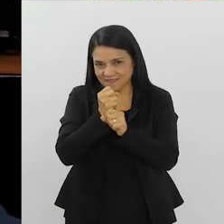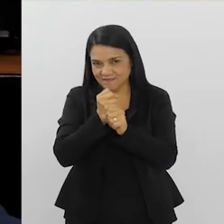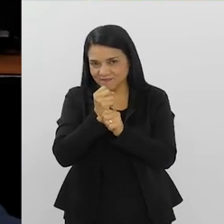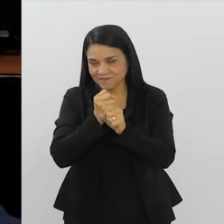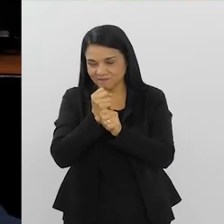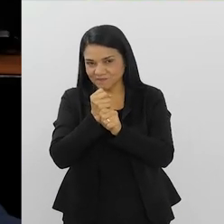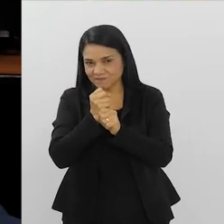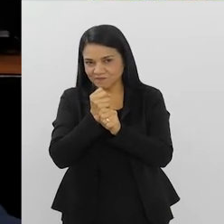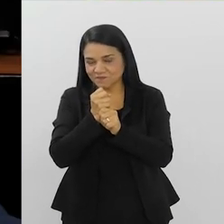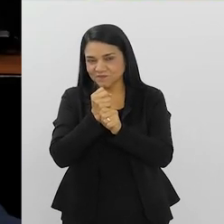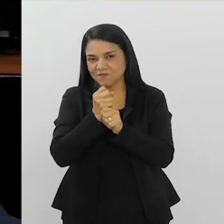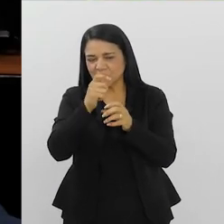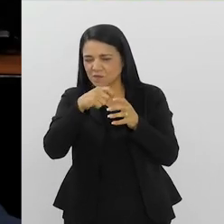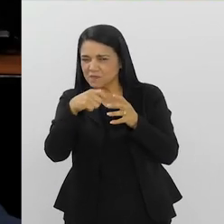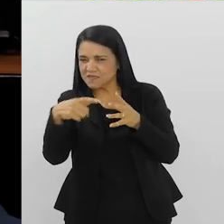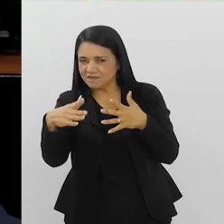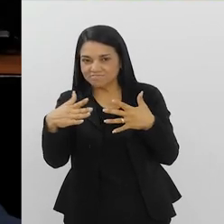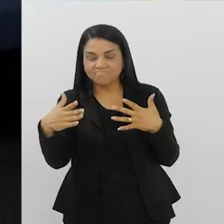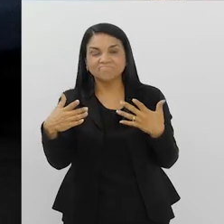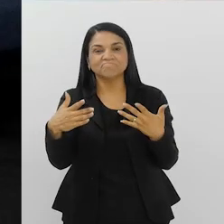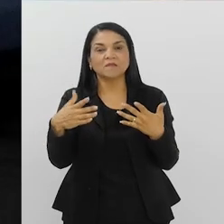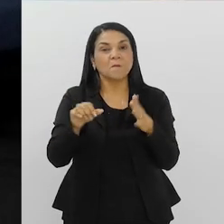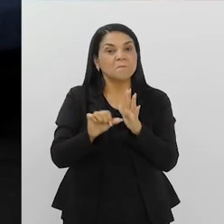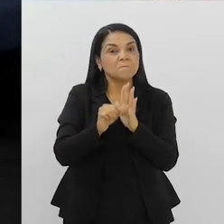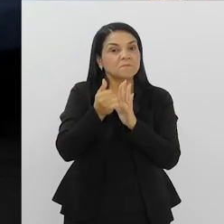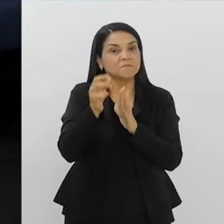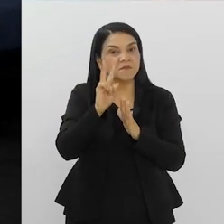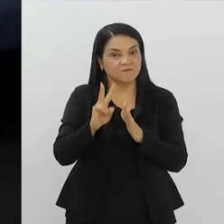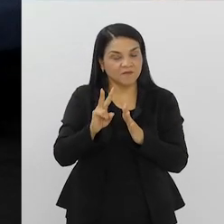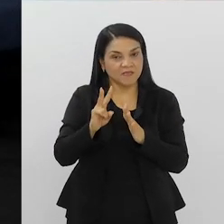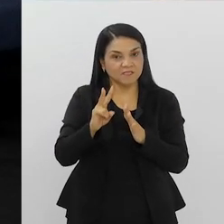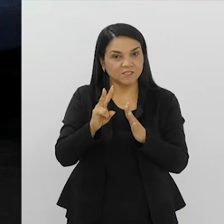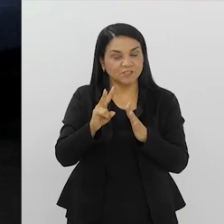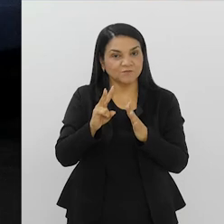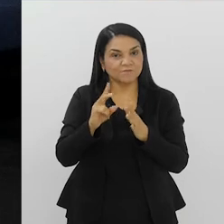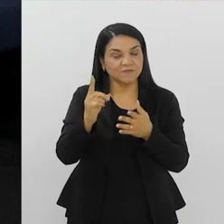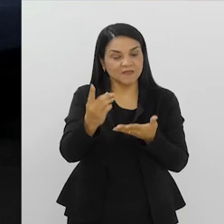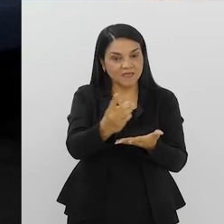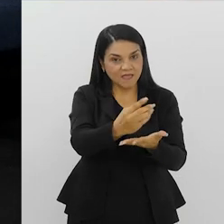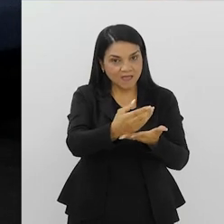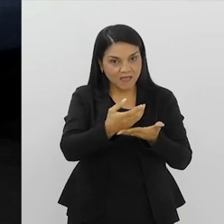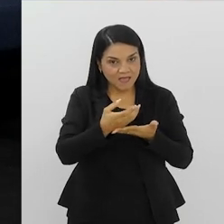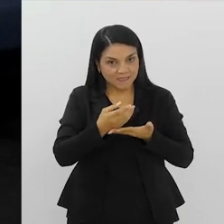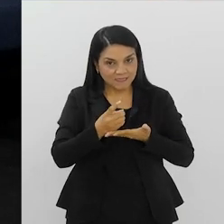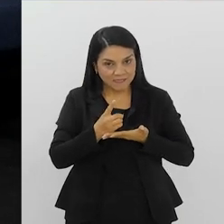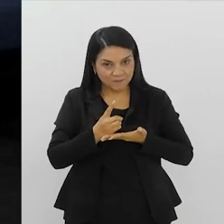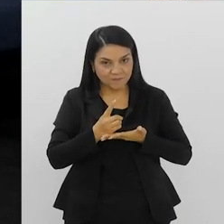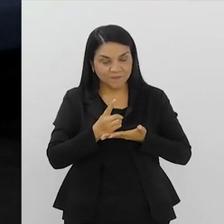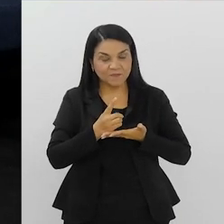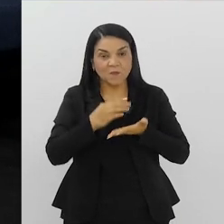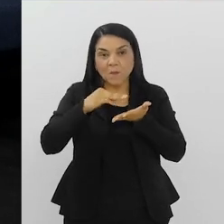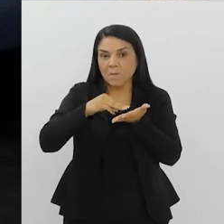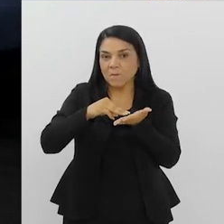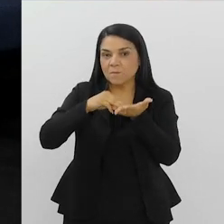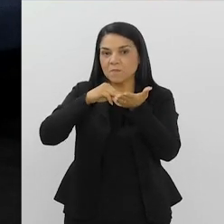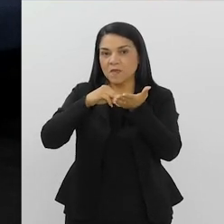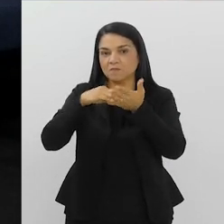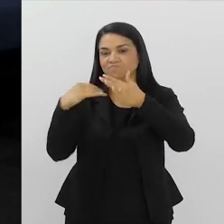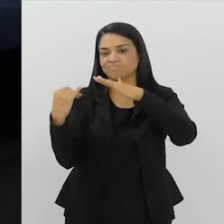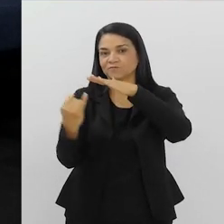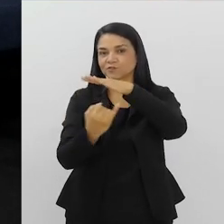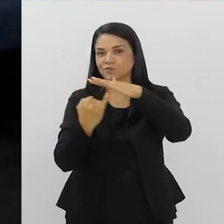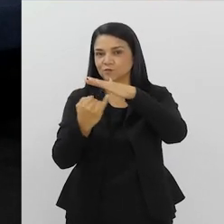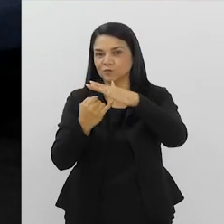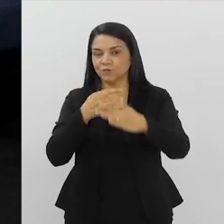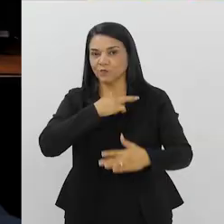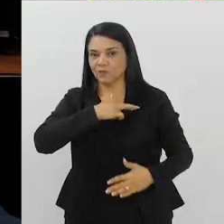Antônio Campanela Muito obrigado pela sua presença obrigado você e o instituto